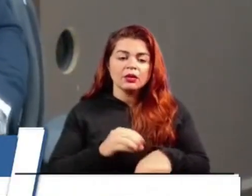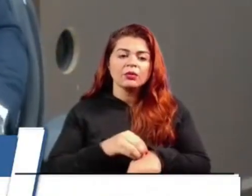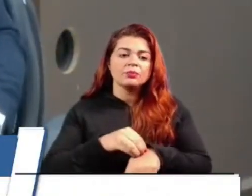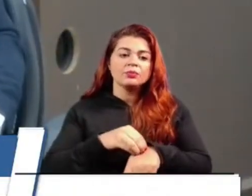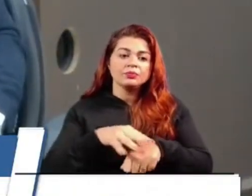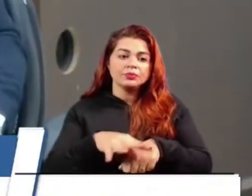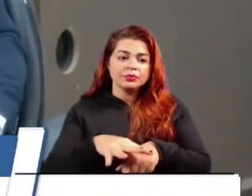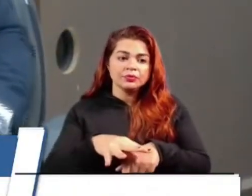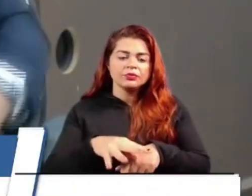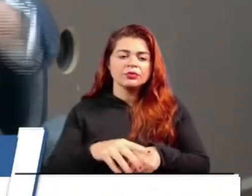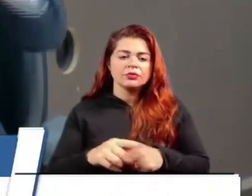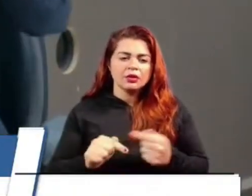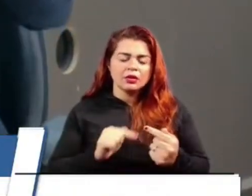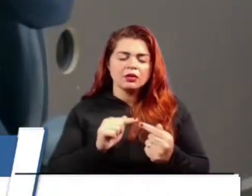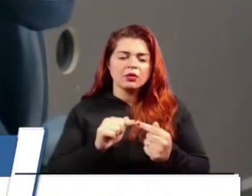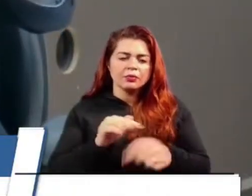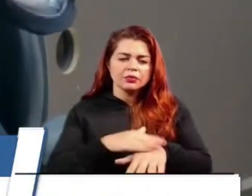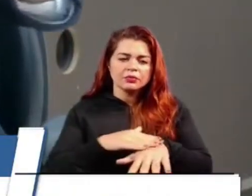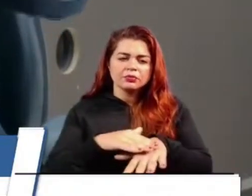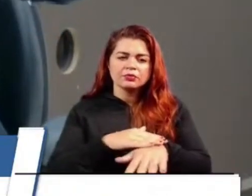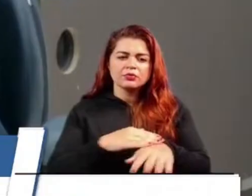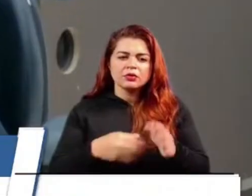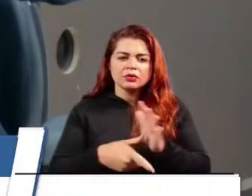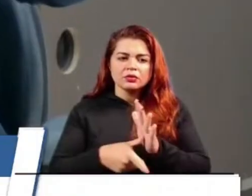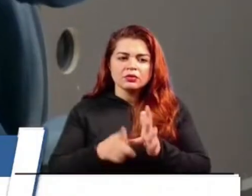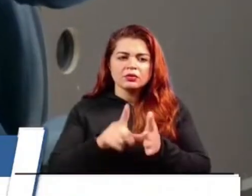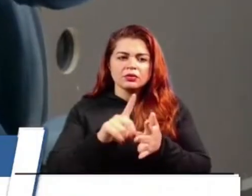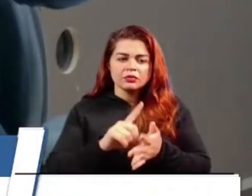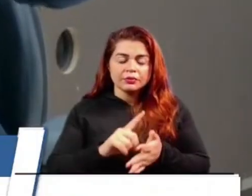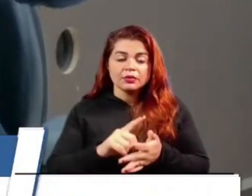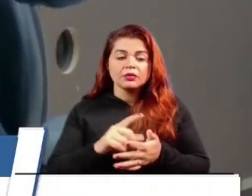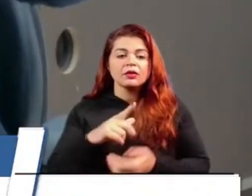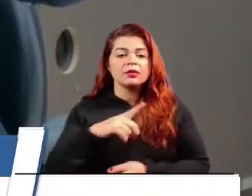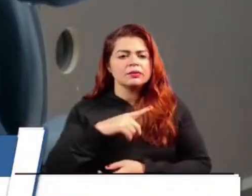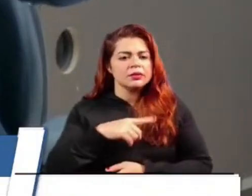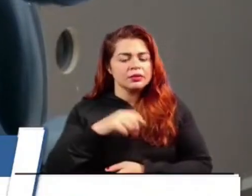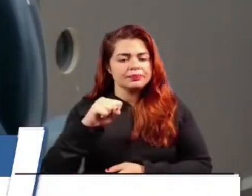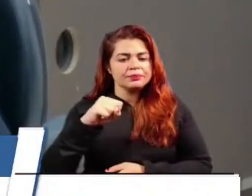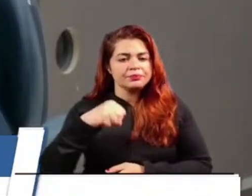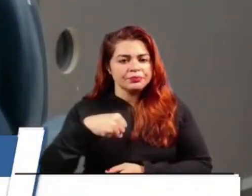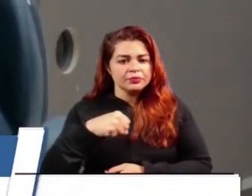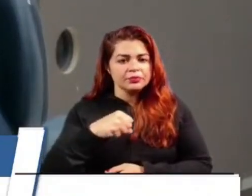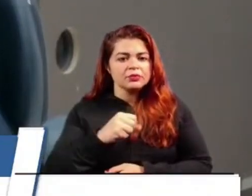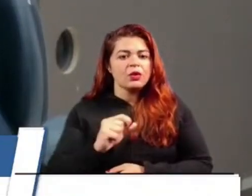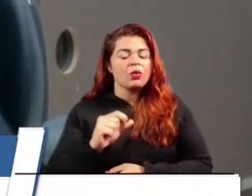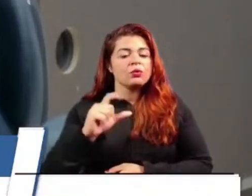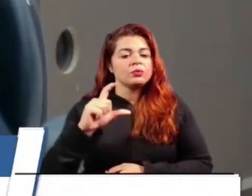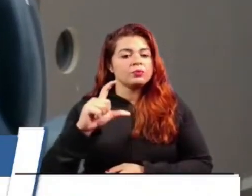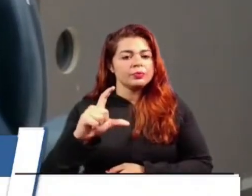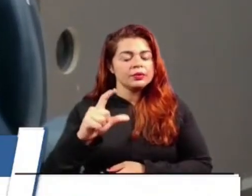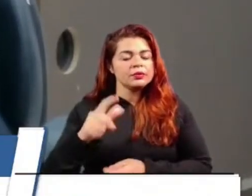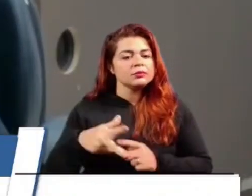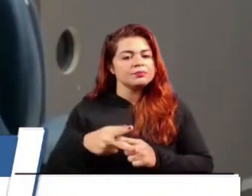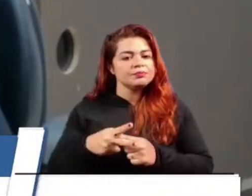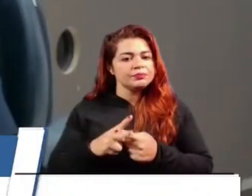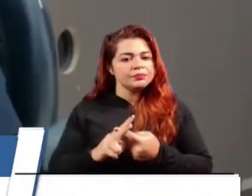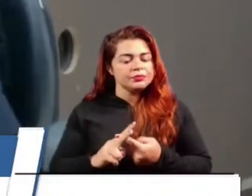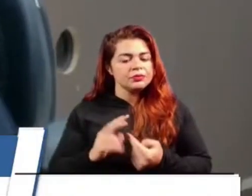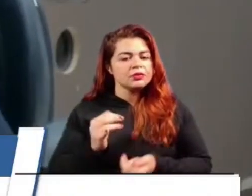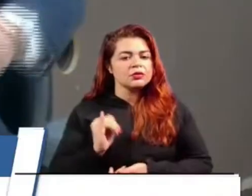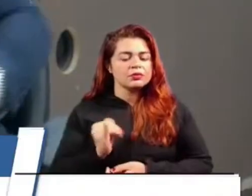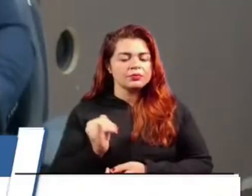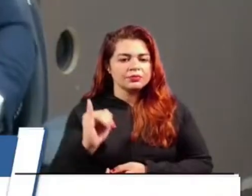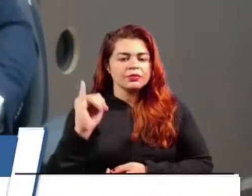conversamos anteriormente, para que haja sim, além desse aumento, dessa correção da inflação, que